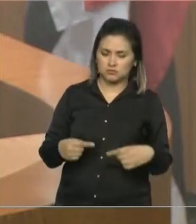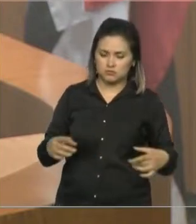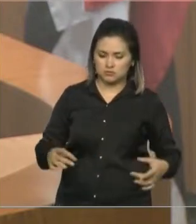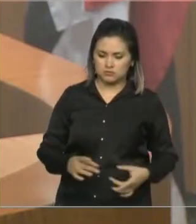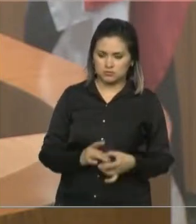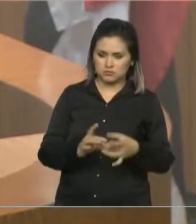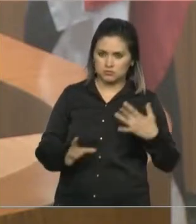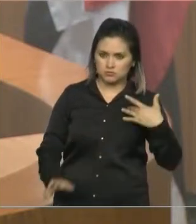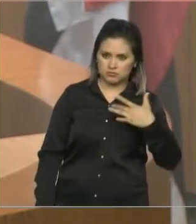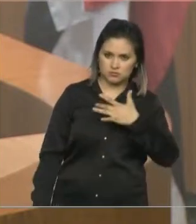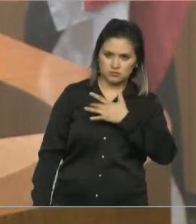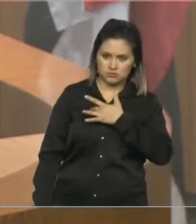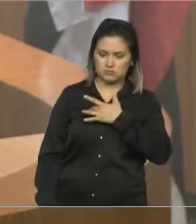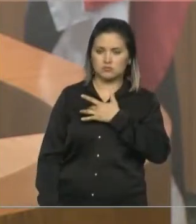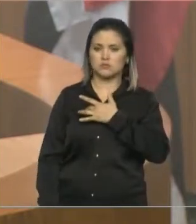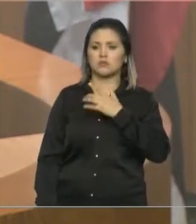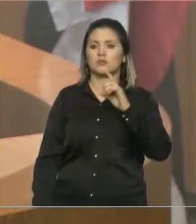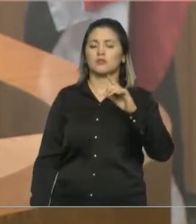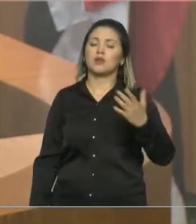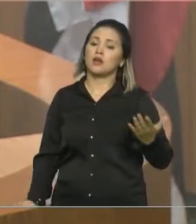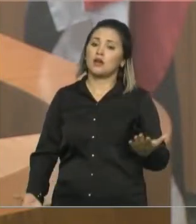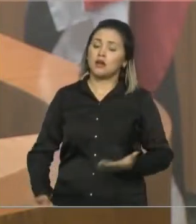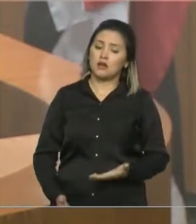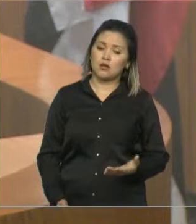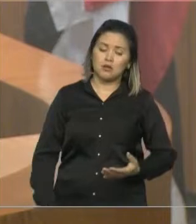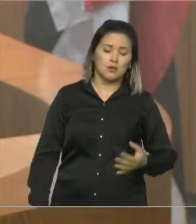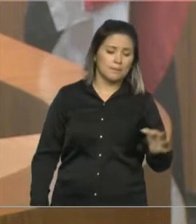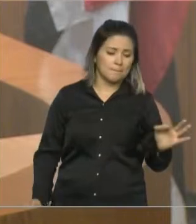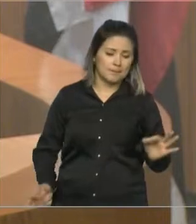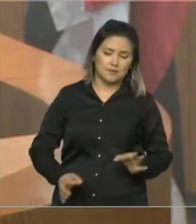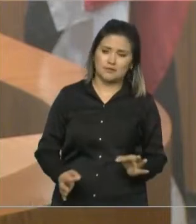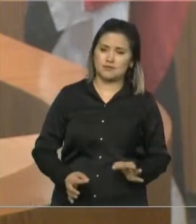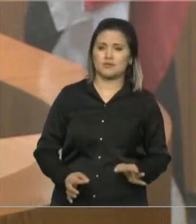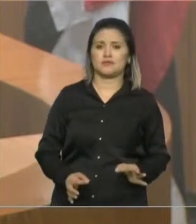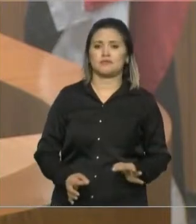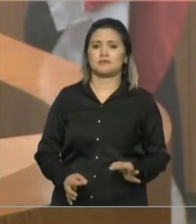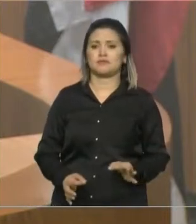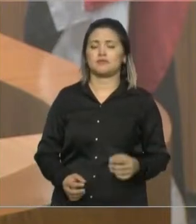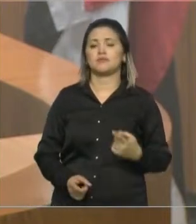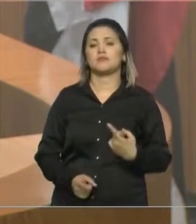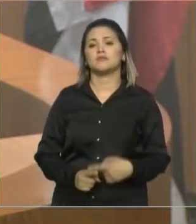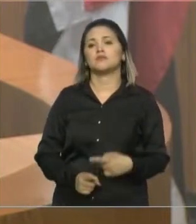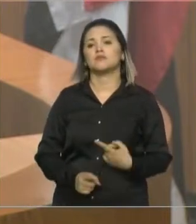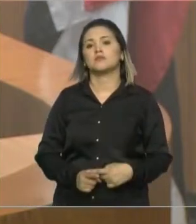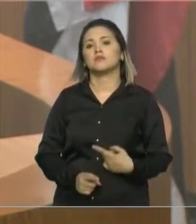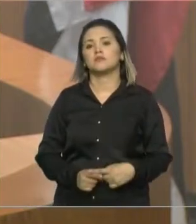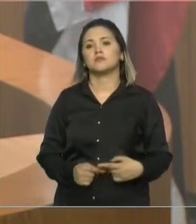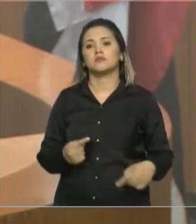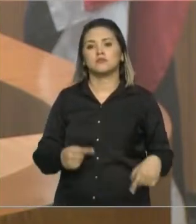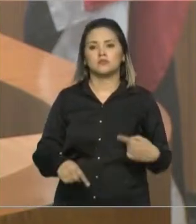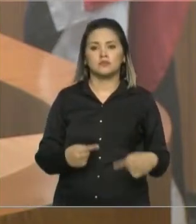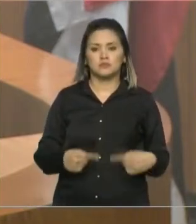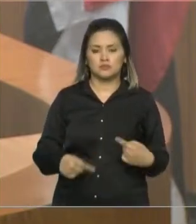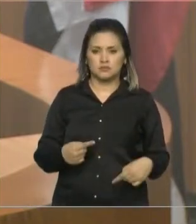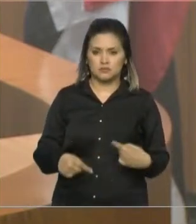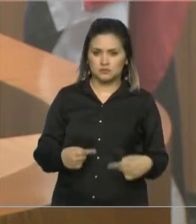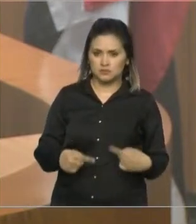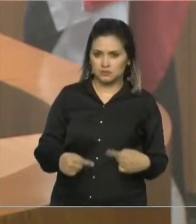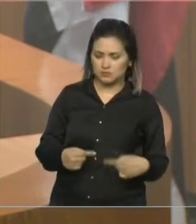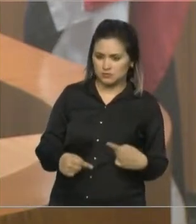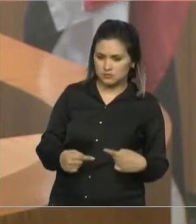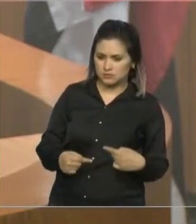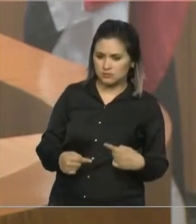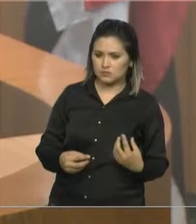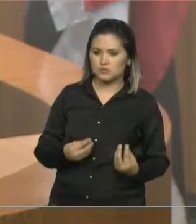saúde, ela cai como uma luva nesse debate, porque é discutido como manter